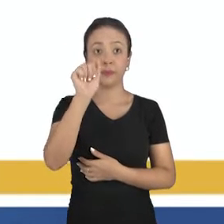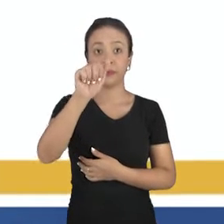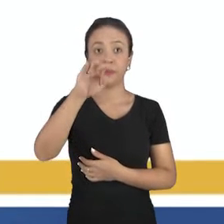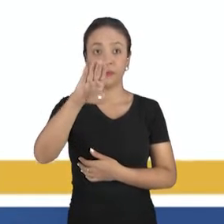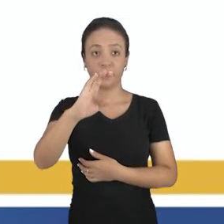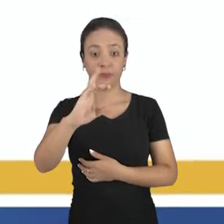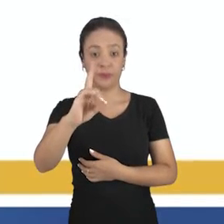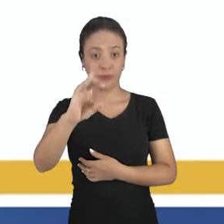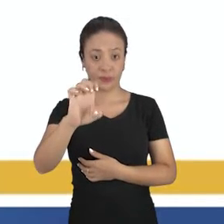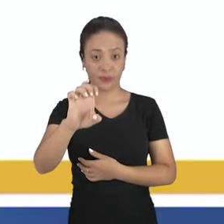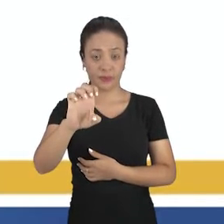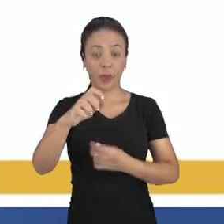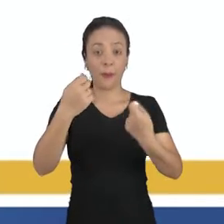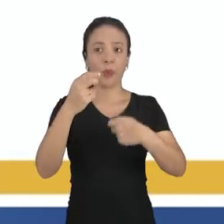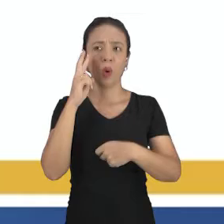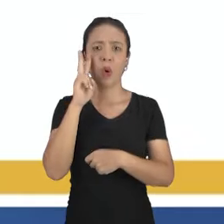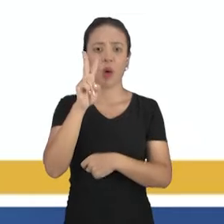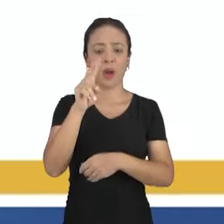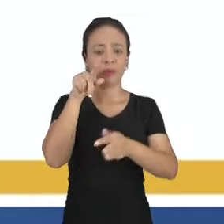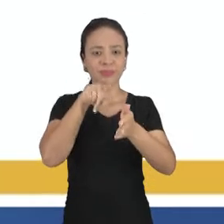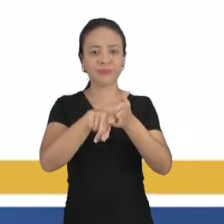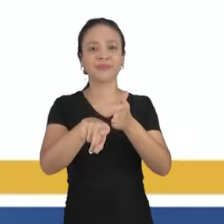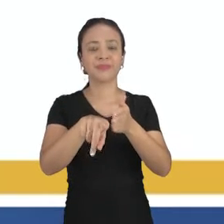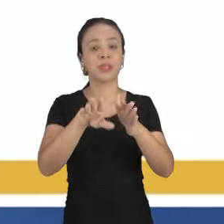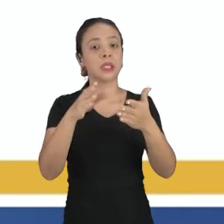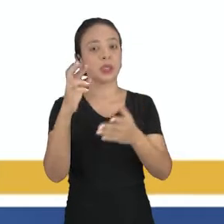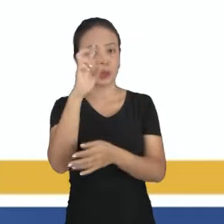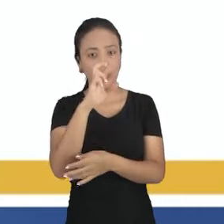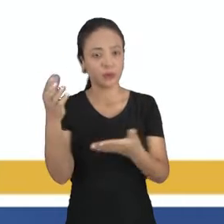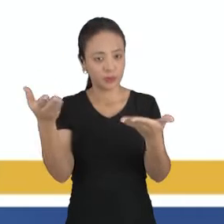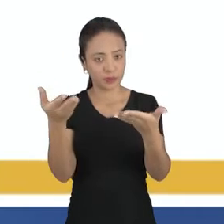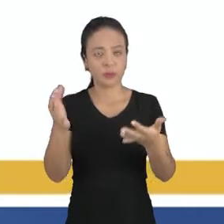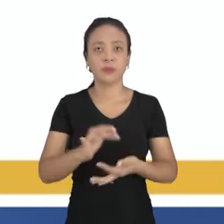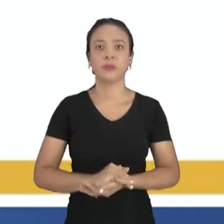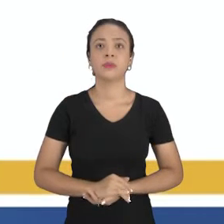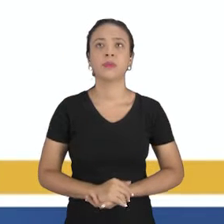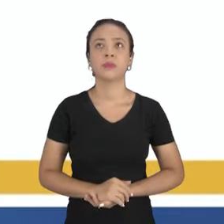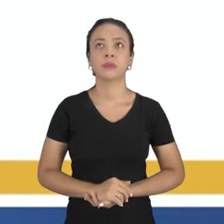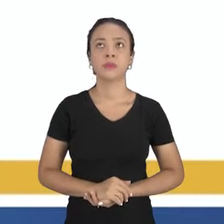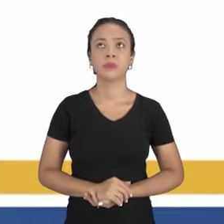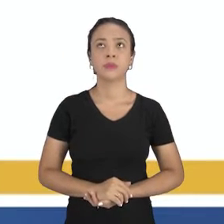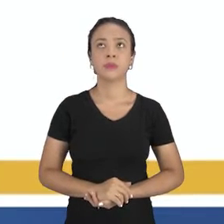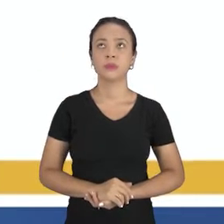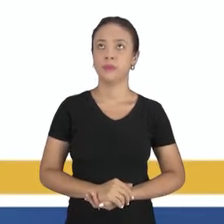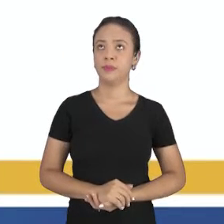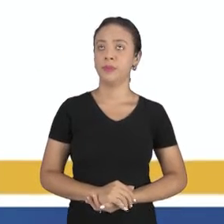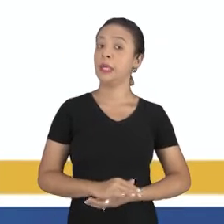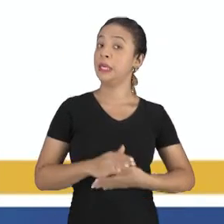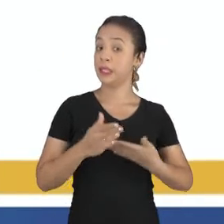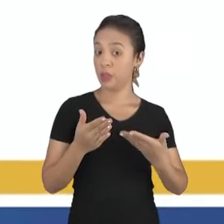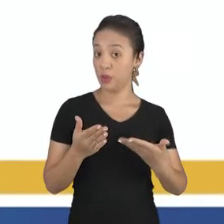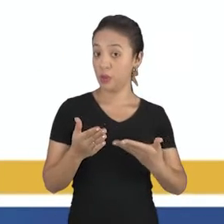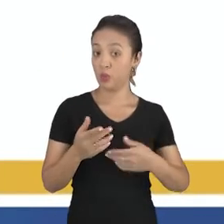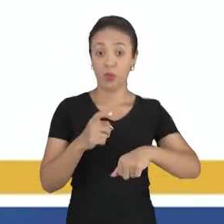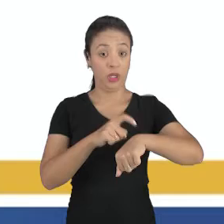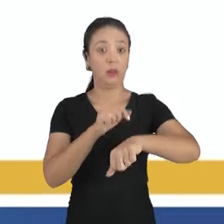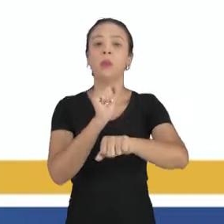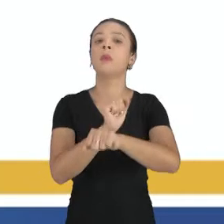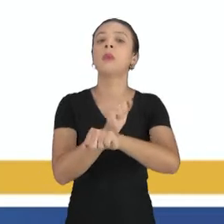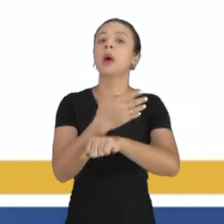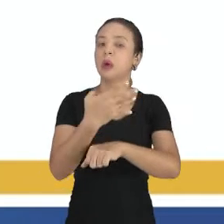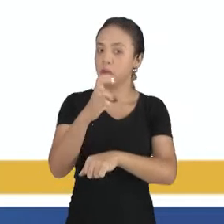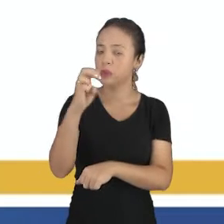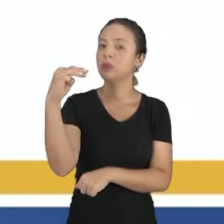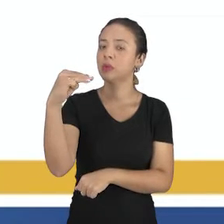dessa bosta a gente olhar questão então Observe a econômico para os 45 minutos